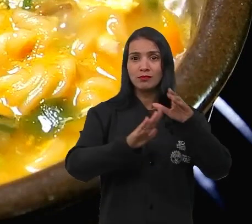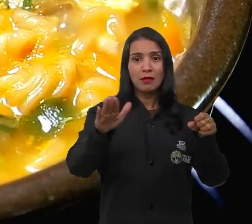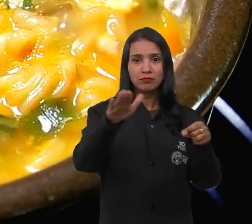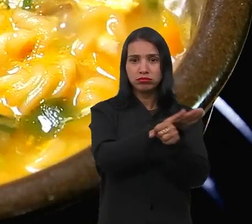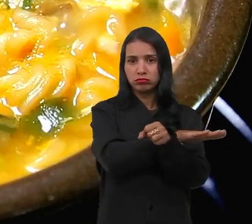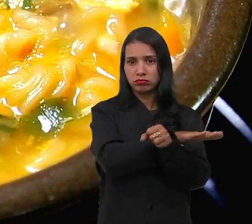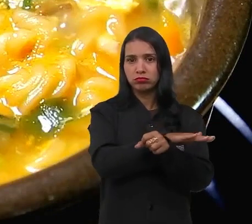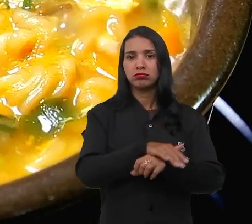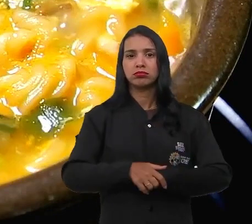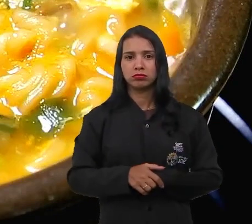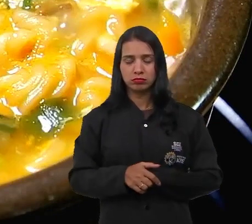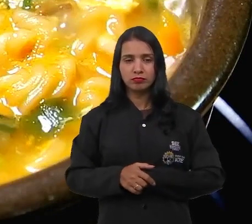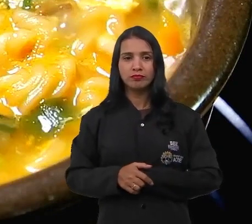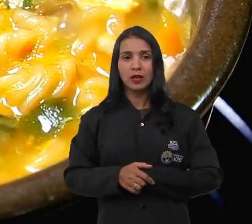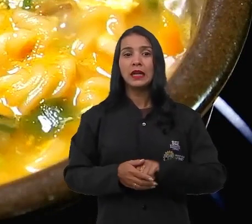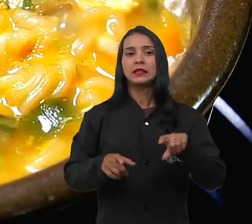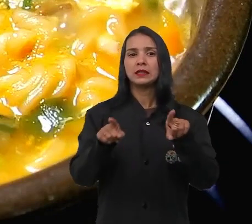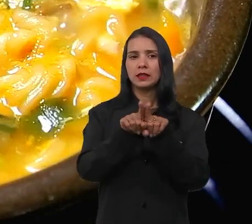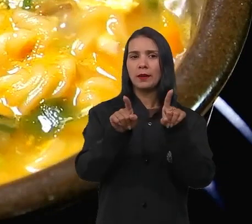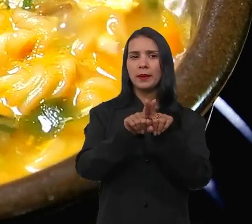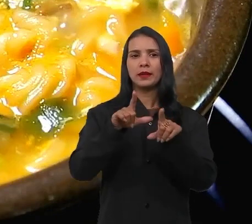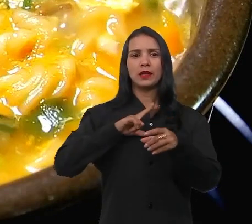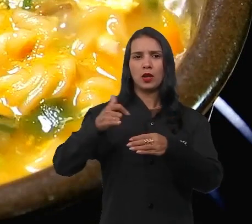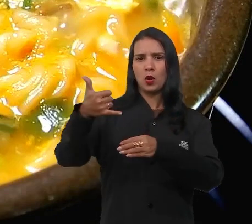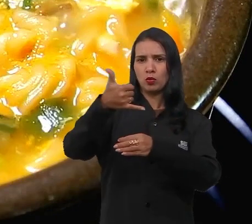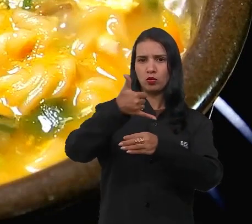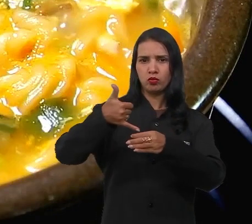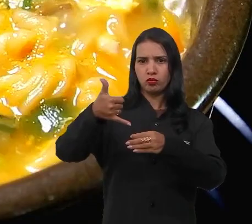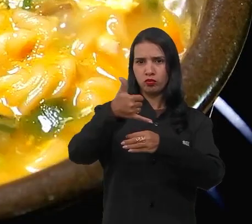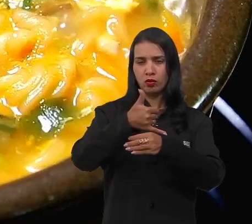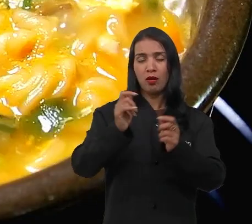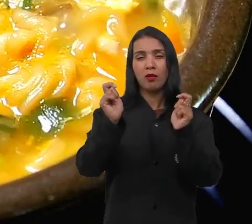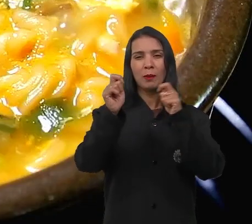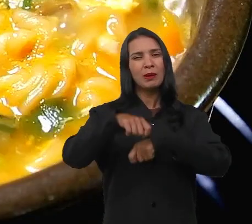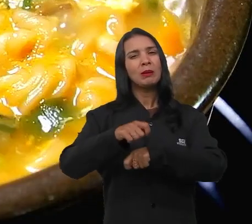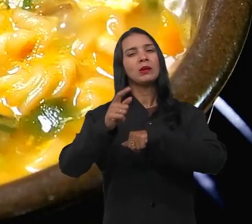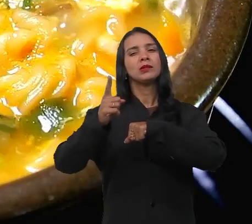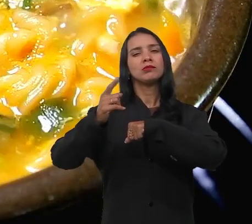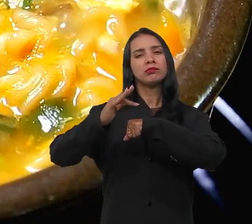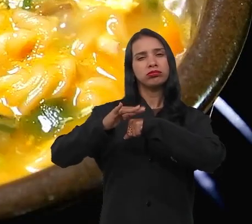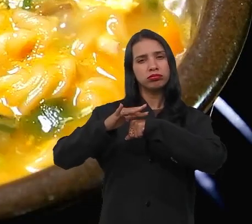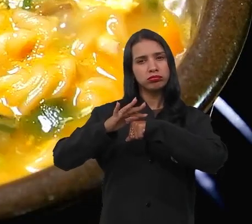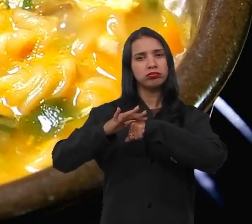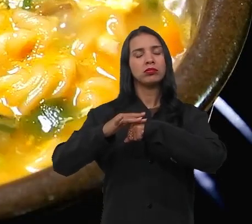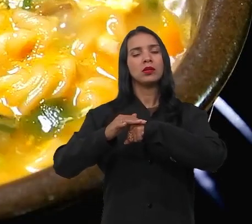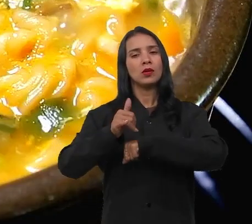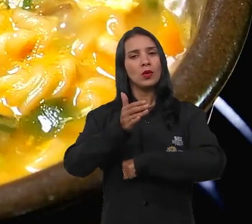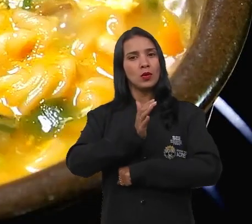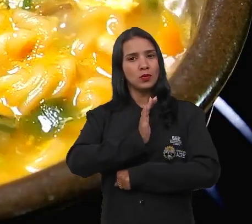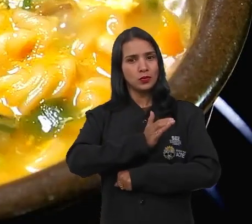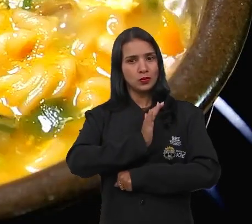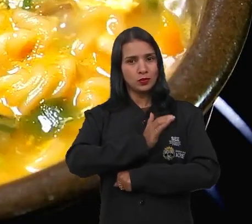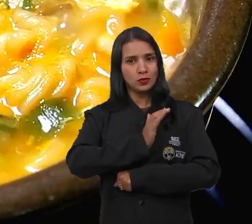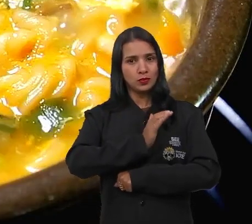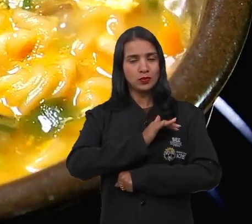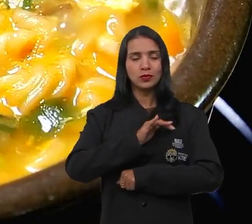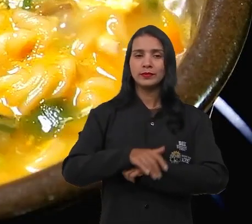óleo oxidado, né, presente ali no tempero, que também pode prejudicar ali a saúde cardiovascular. E vai ter